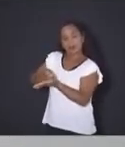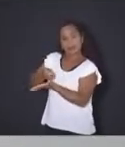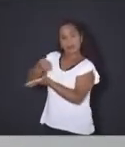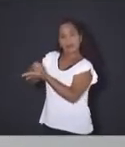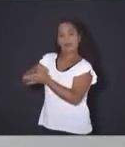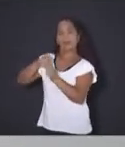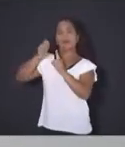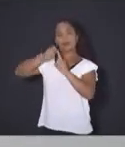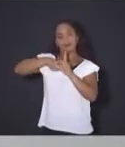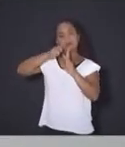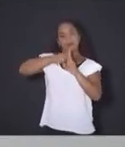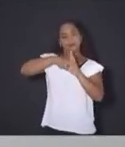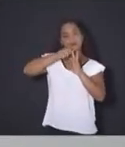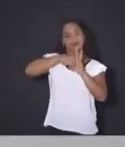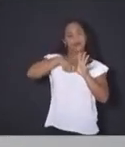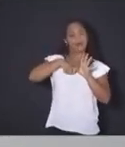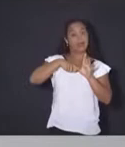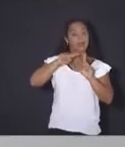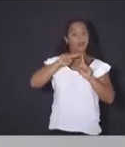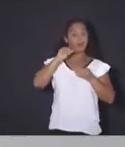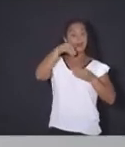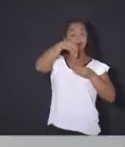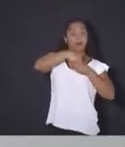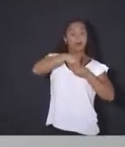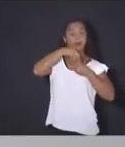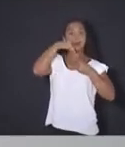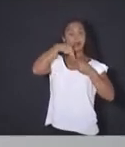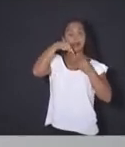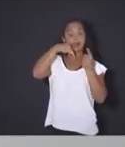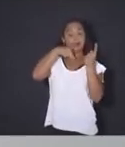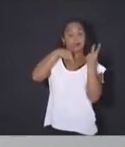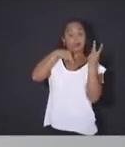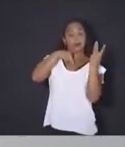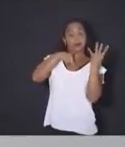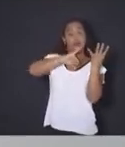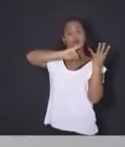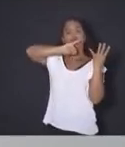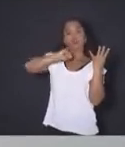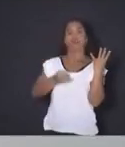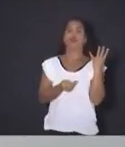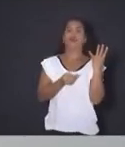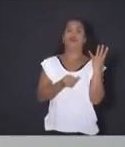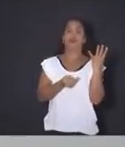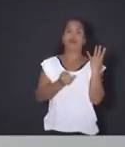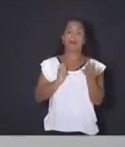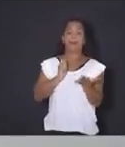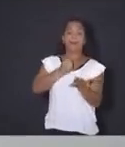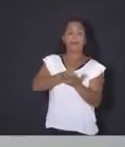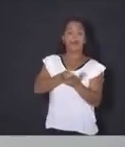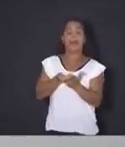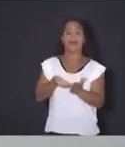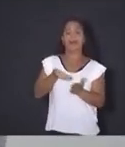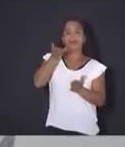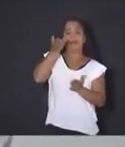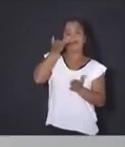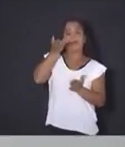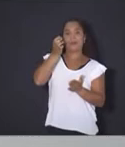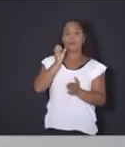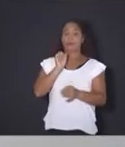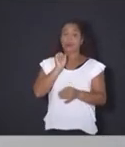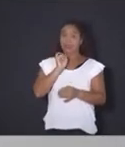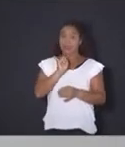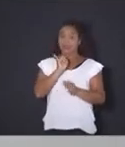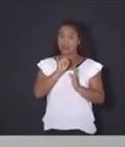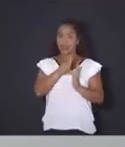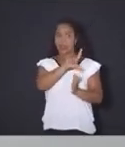dentro das prestações sem os juros e portanto você vai pagar provavelmente mais do que se você tivesse dinheiro